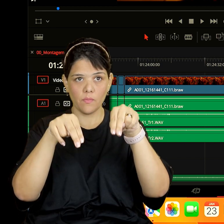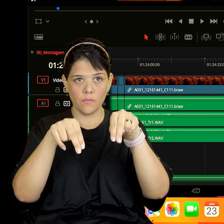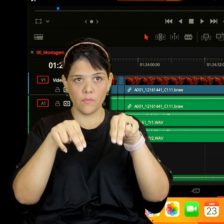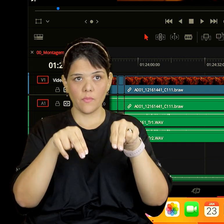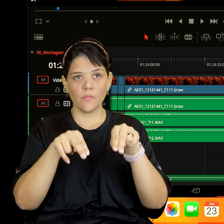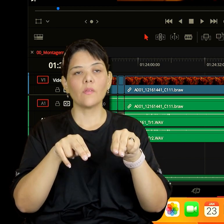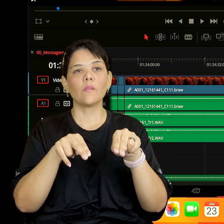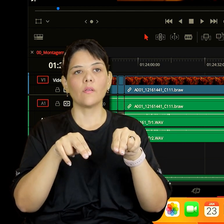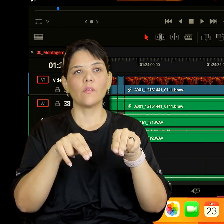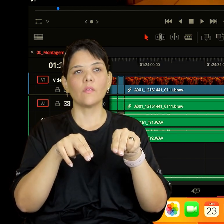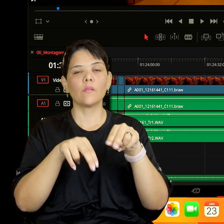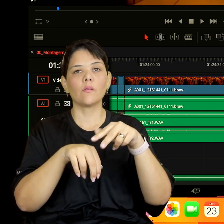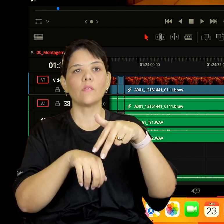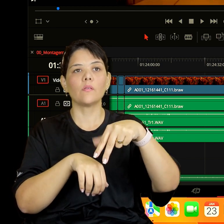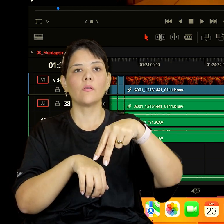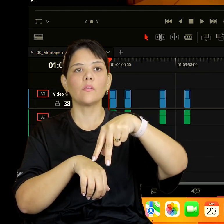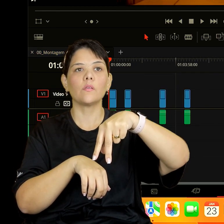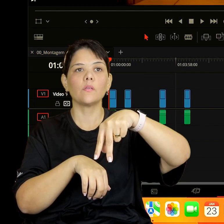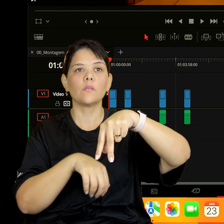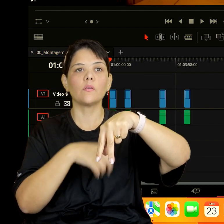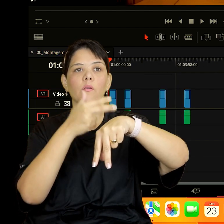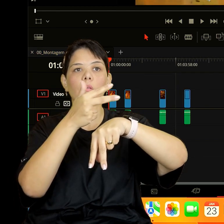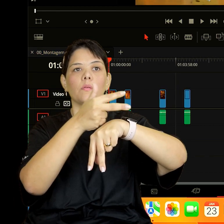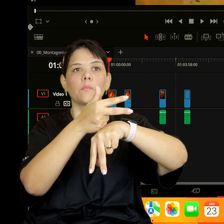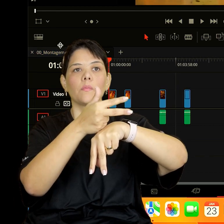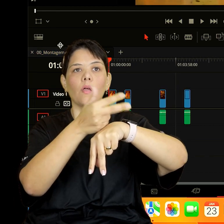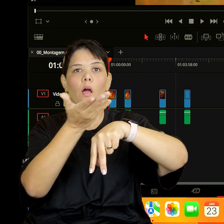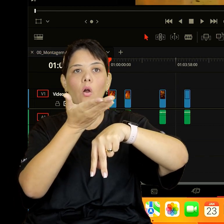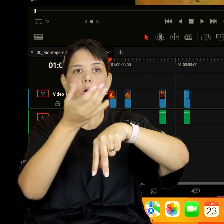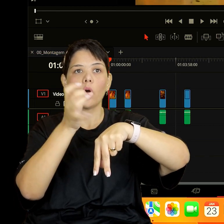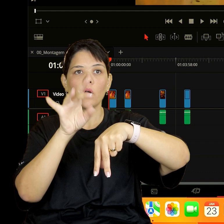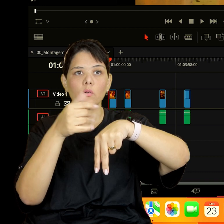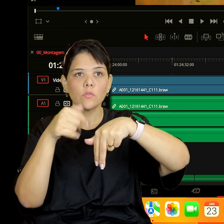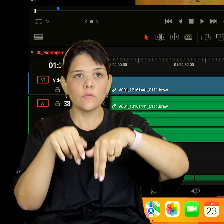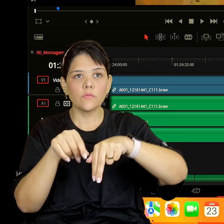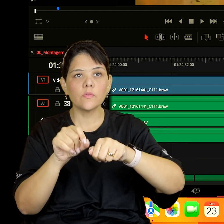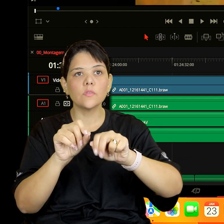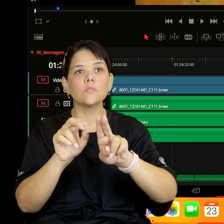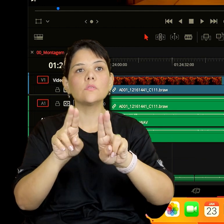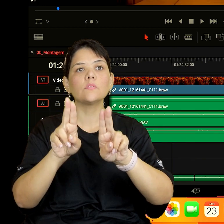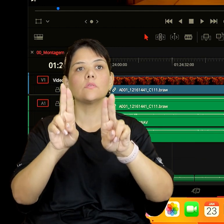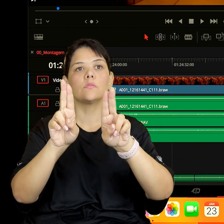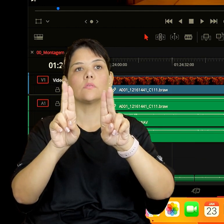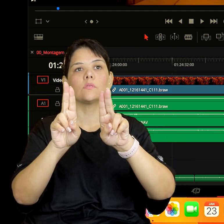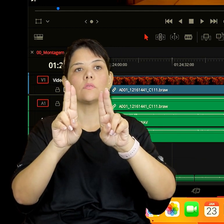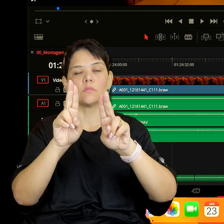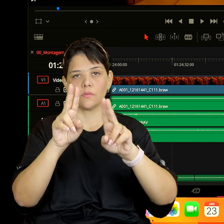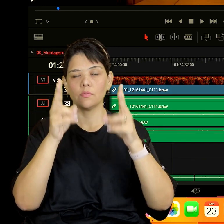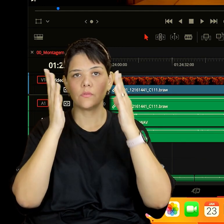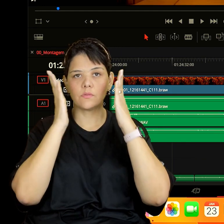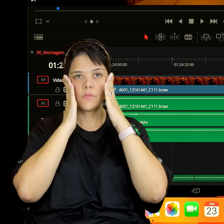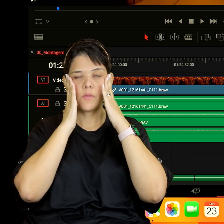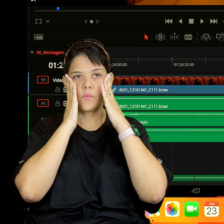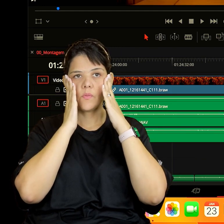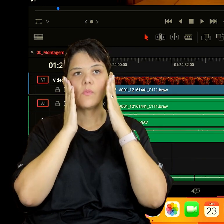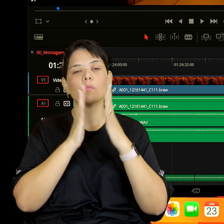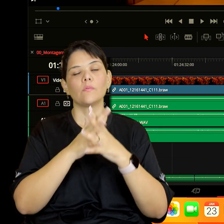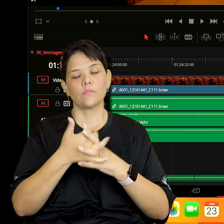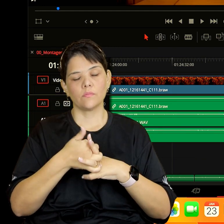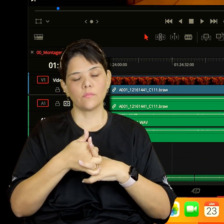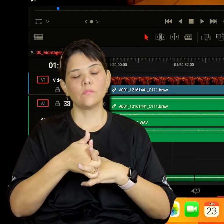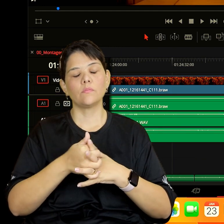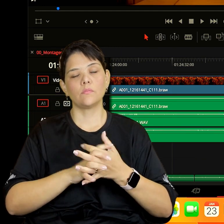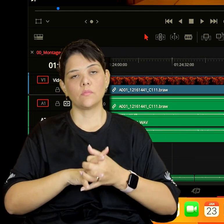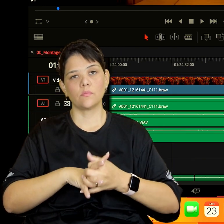Então, às vezes é só você reposicionar as coisas, tranquilo? E tá tudo certinho. Então, edição tem